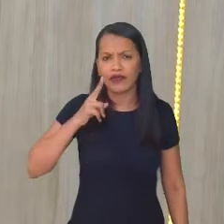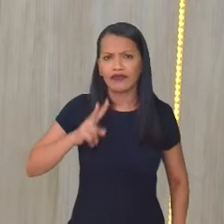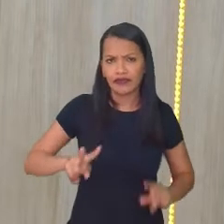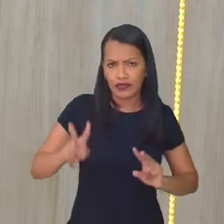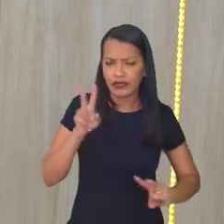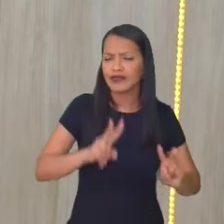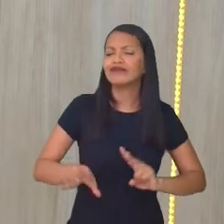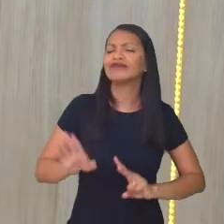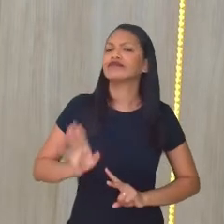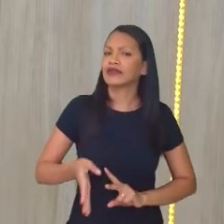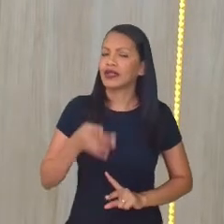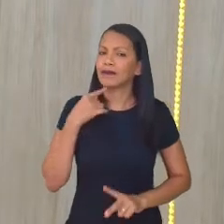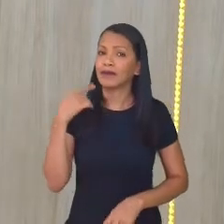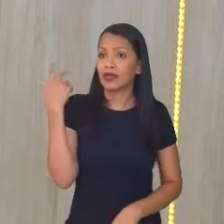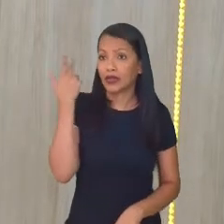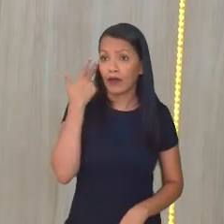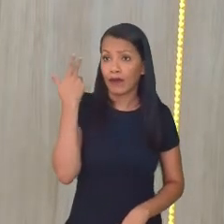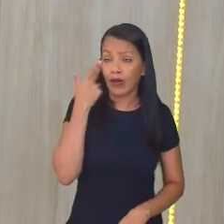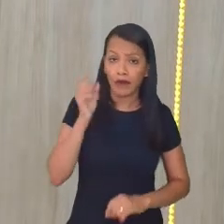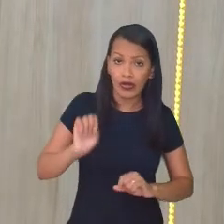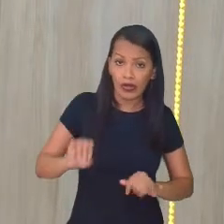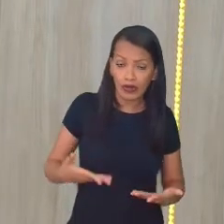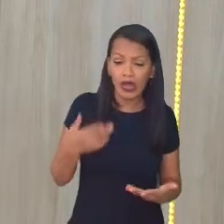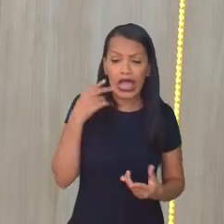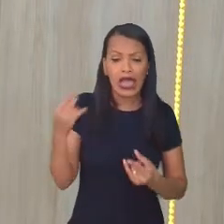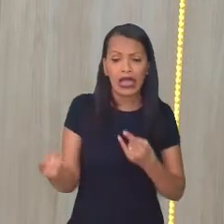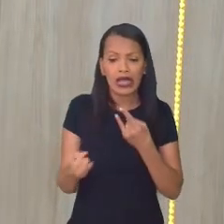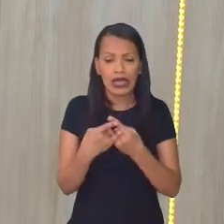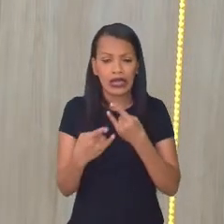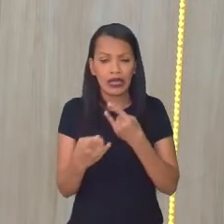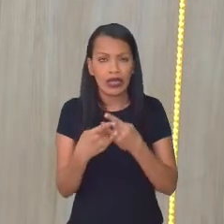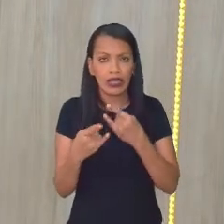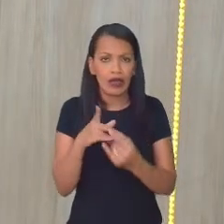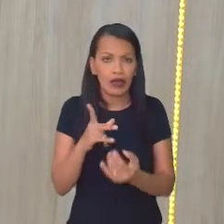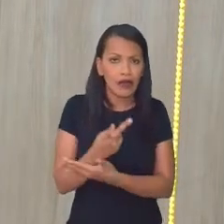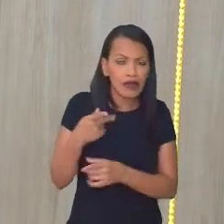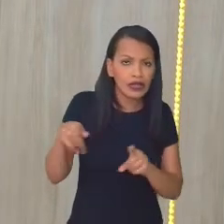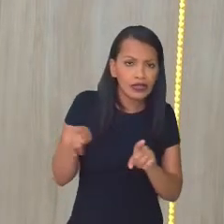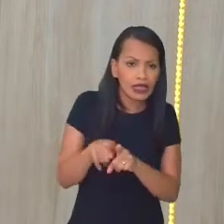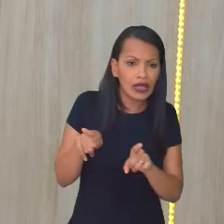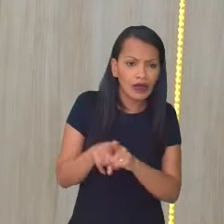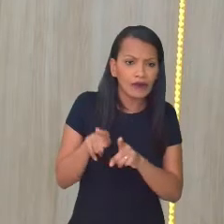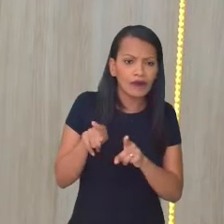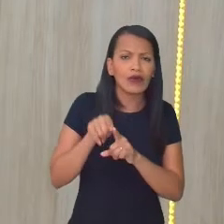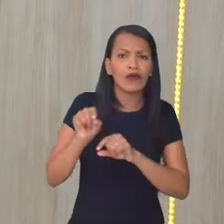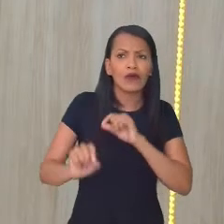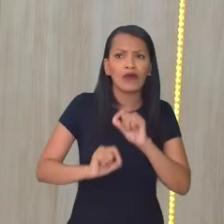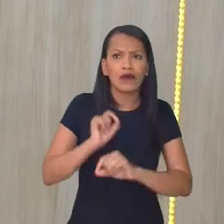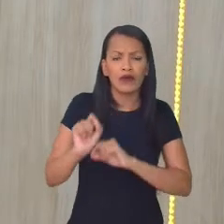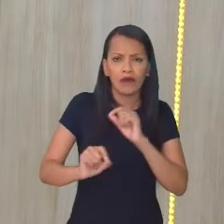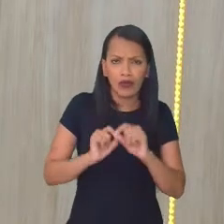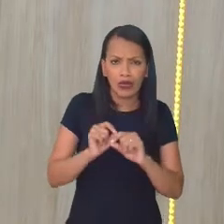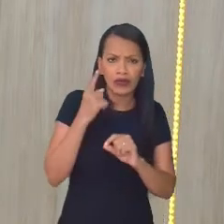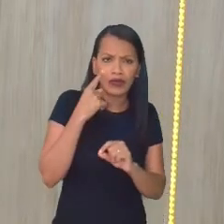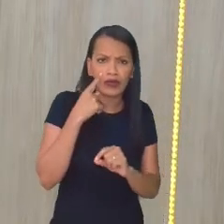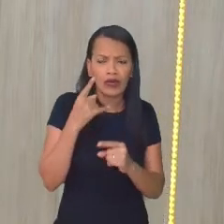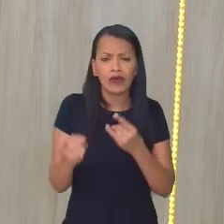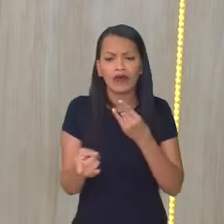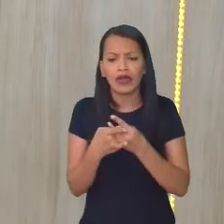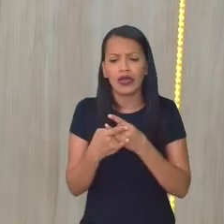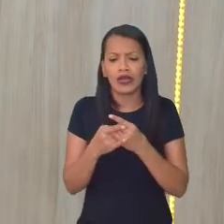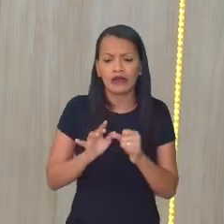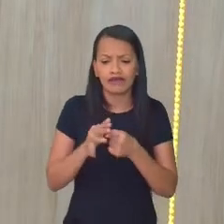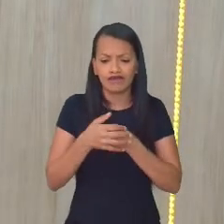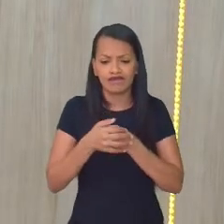não é? E, normalmente, a camisinha ela funciona também como uma pequena capa, né? Uma capa de